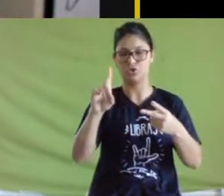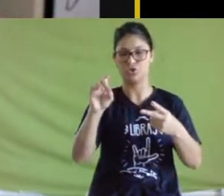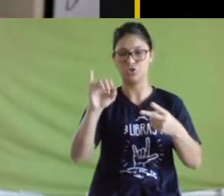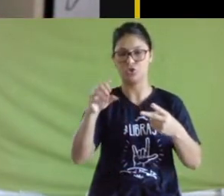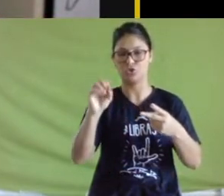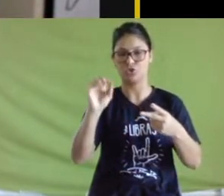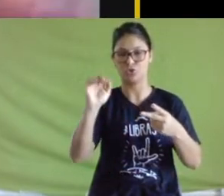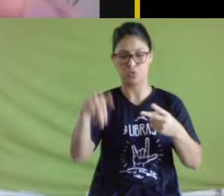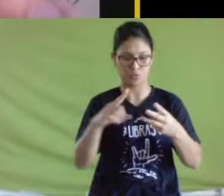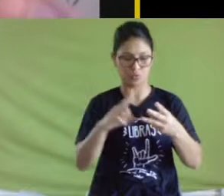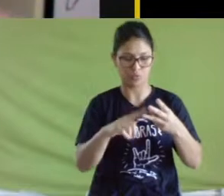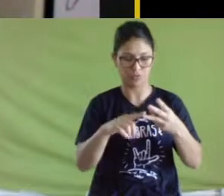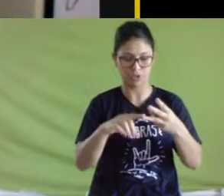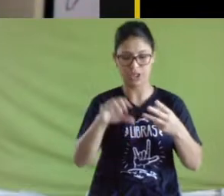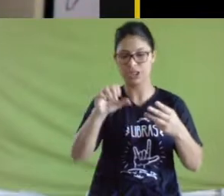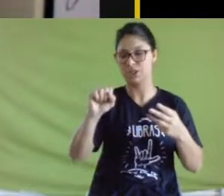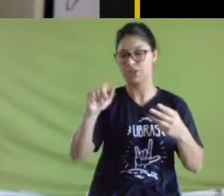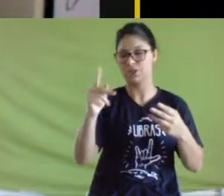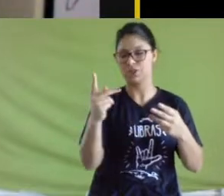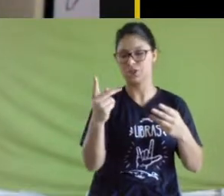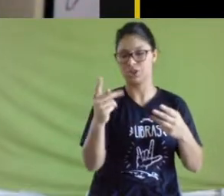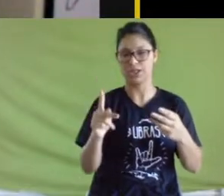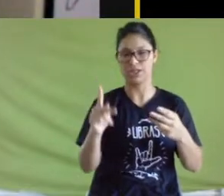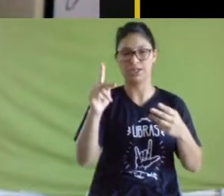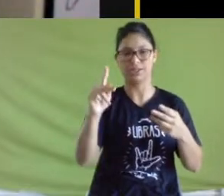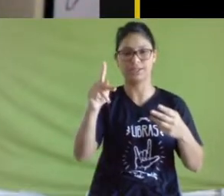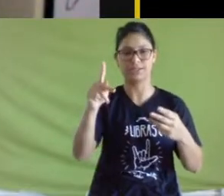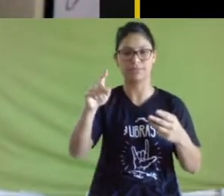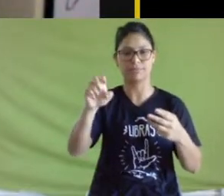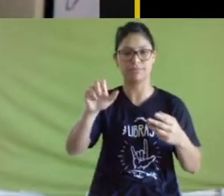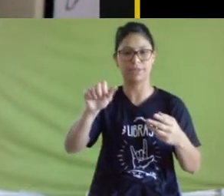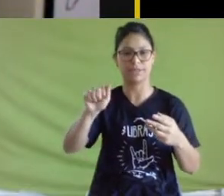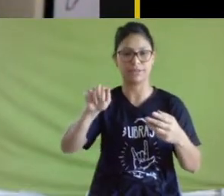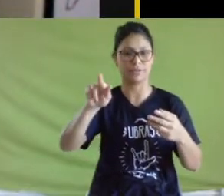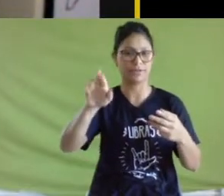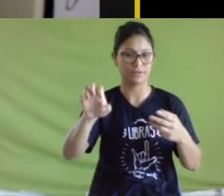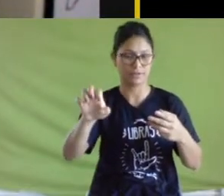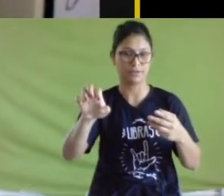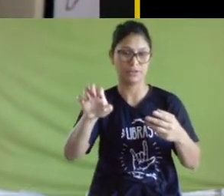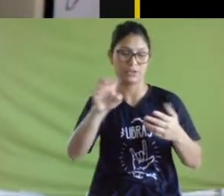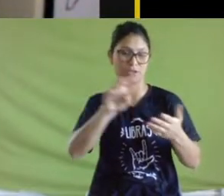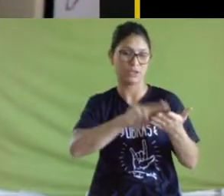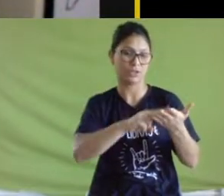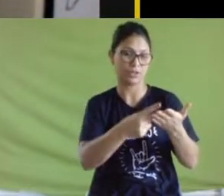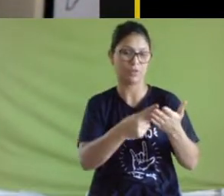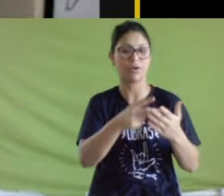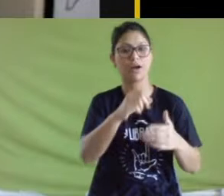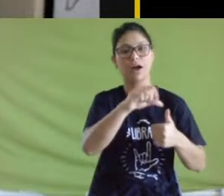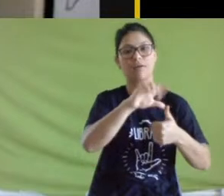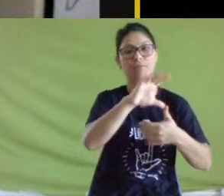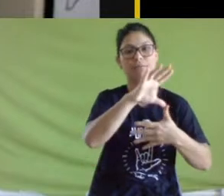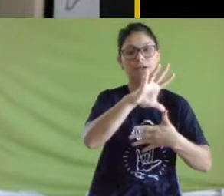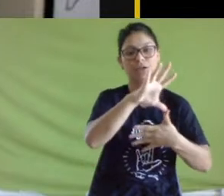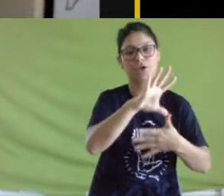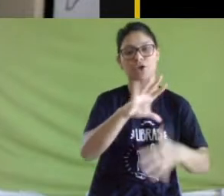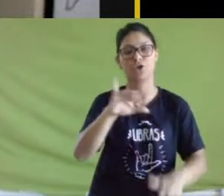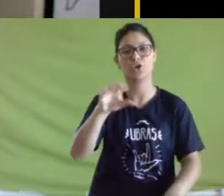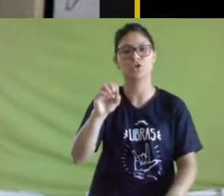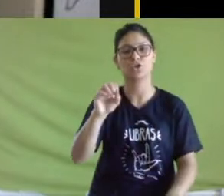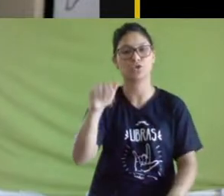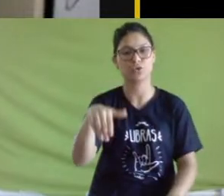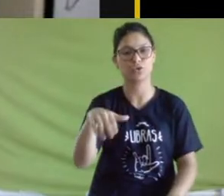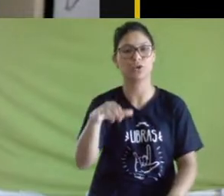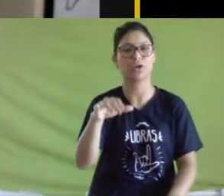uma definição anglicana, protestante. Agora, se eu estou lendo Góngora, Quevedo, Antônio